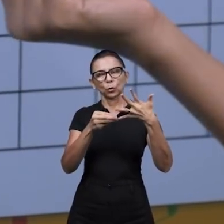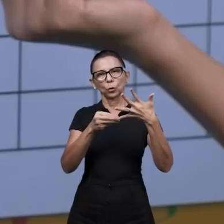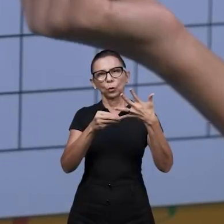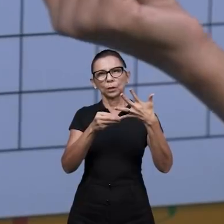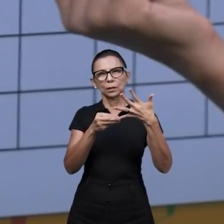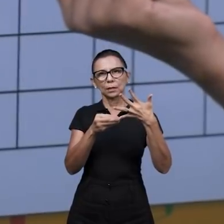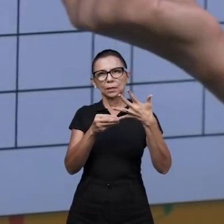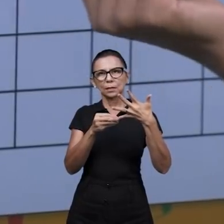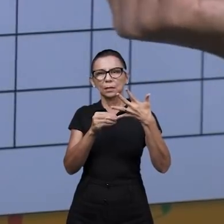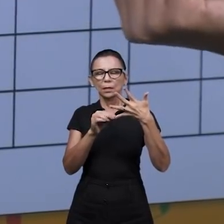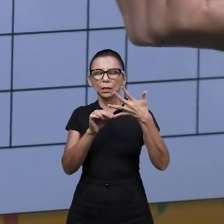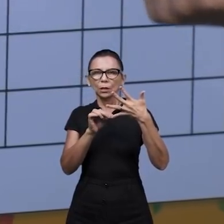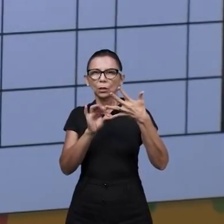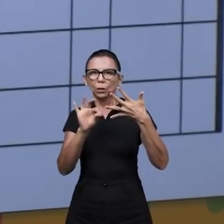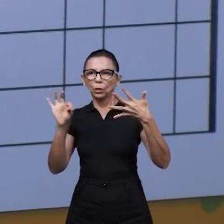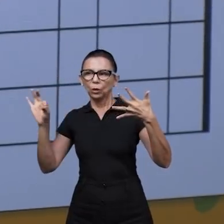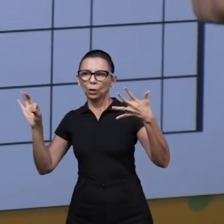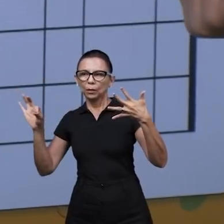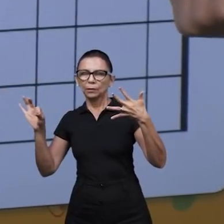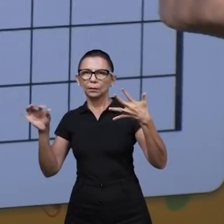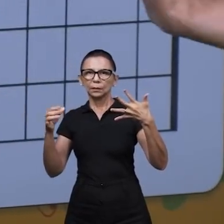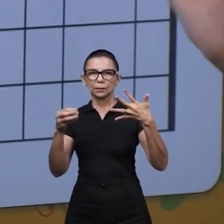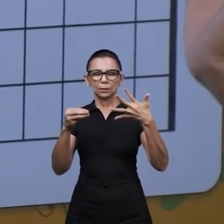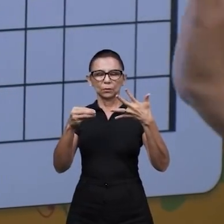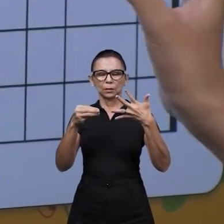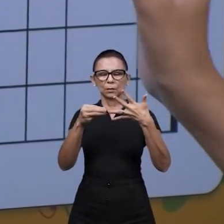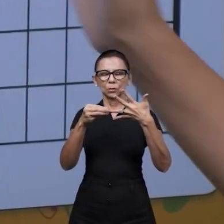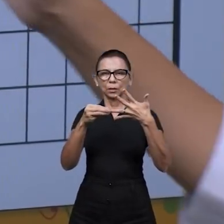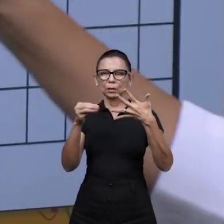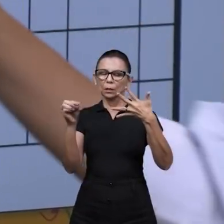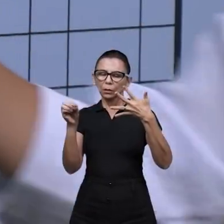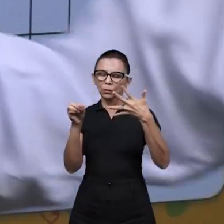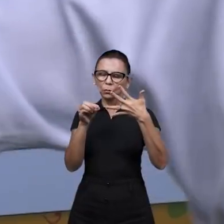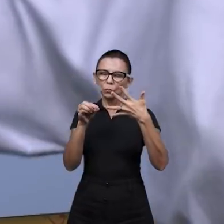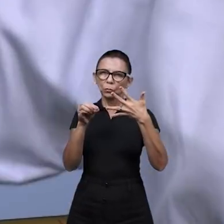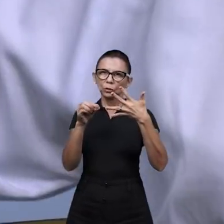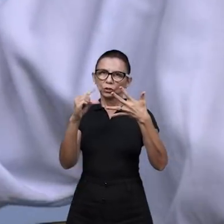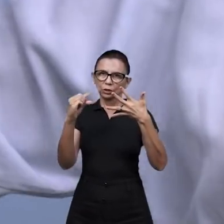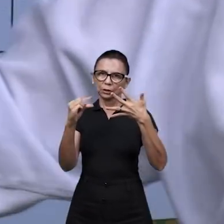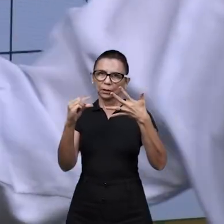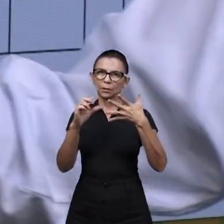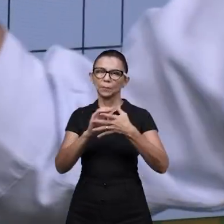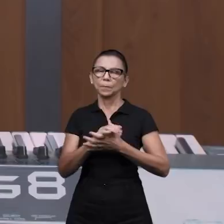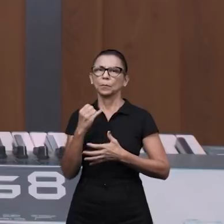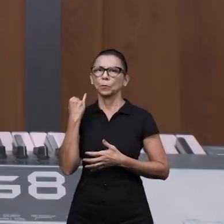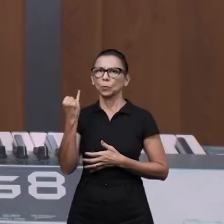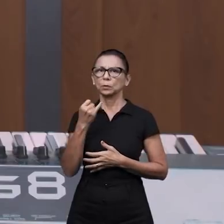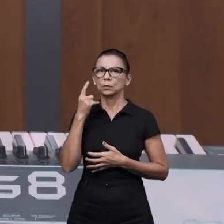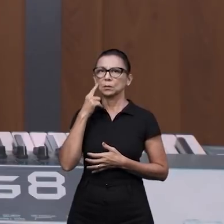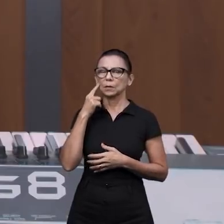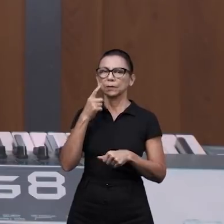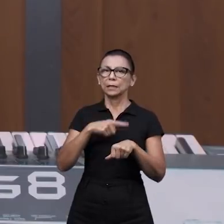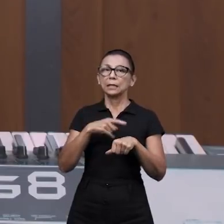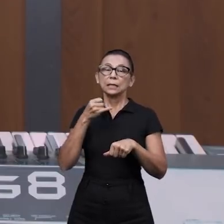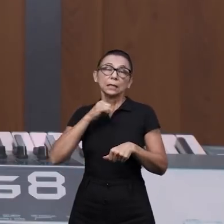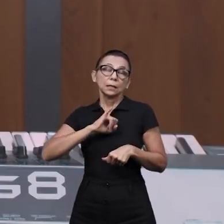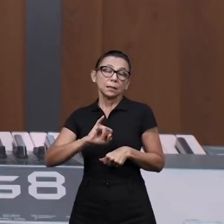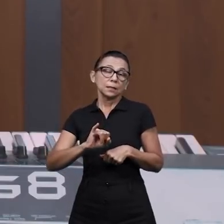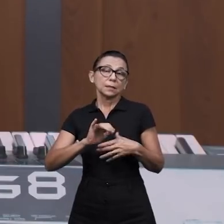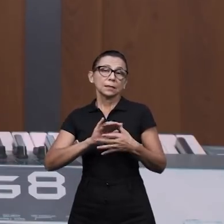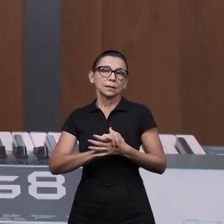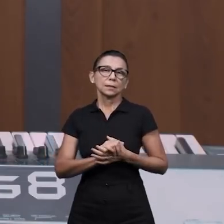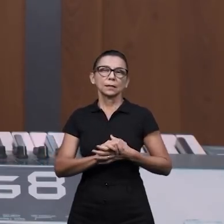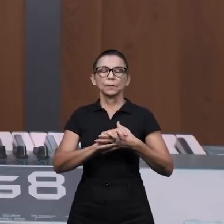bem curtinhas, curtinhas. Então, é importante que você observe esse tempo e também se a nota é aguda, se a nota é mais